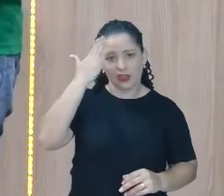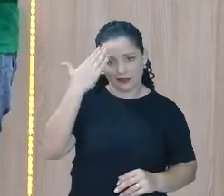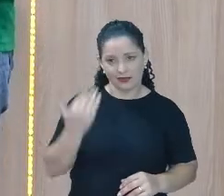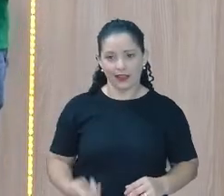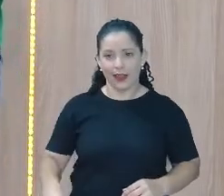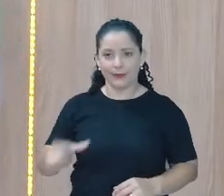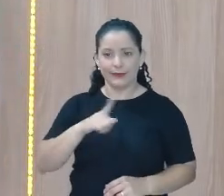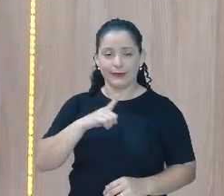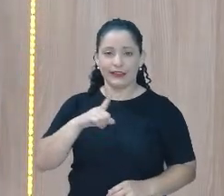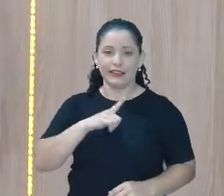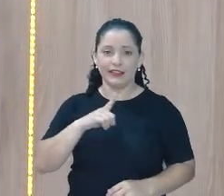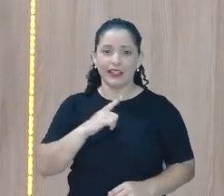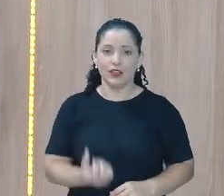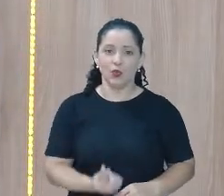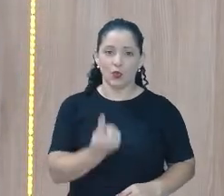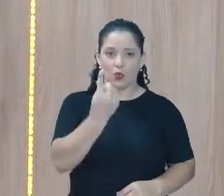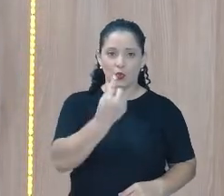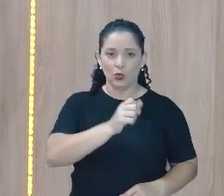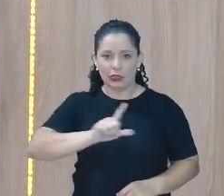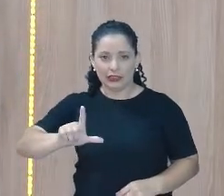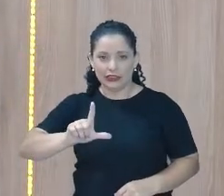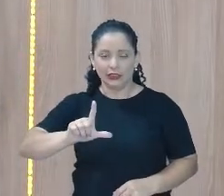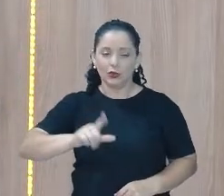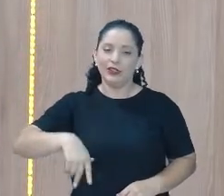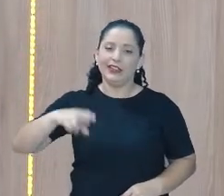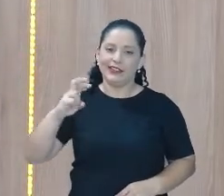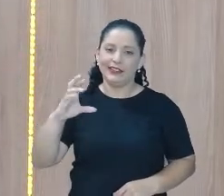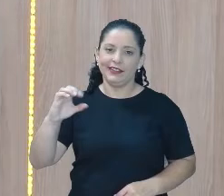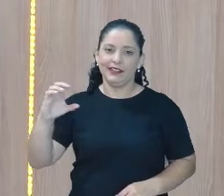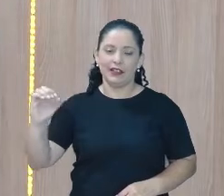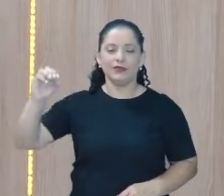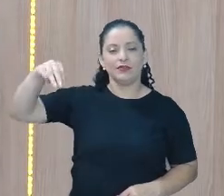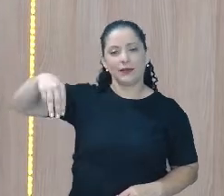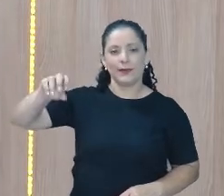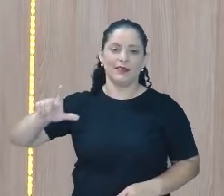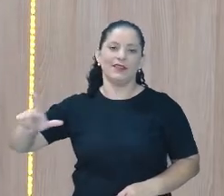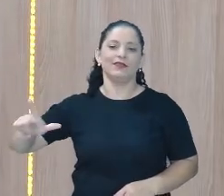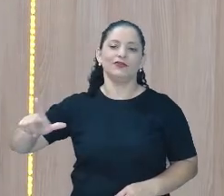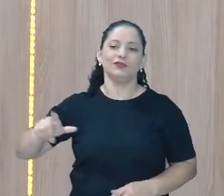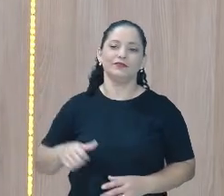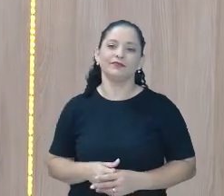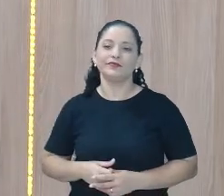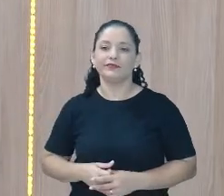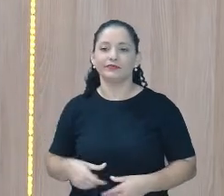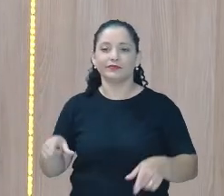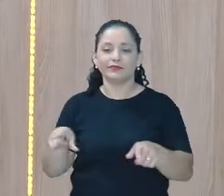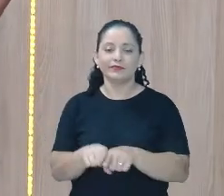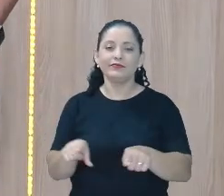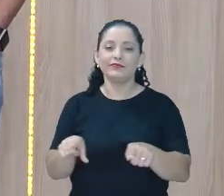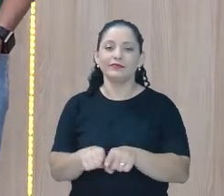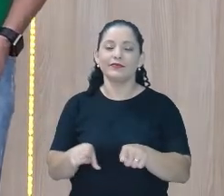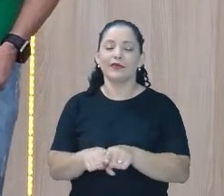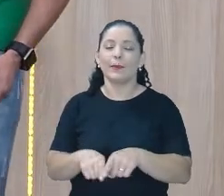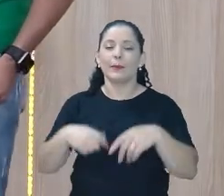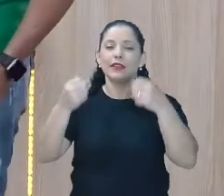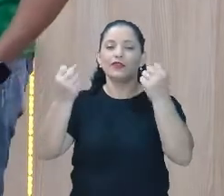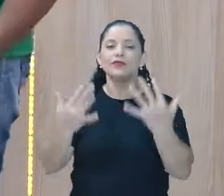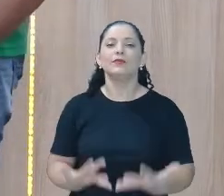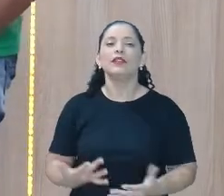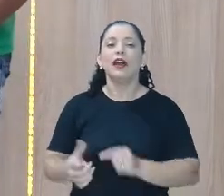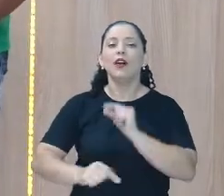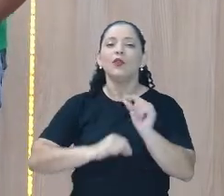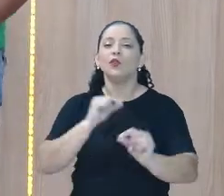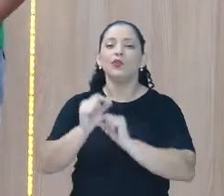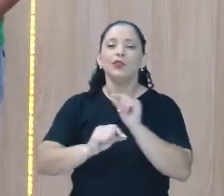certo? E 500 ml de água, tá? Mesma coisa a gente fala aí em relação ao dinheiro, tá?